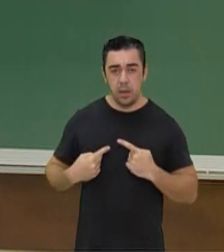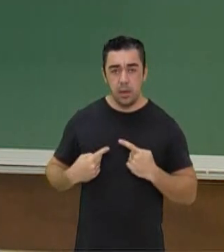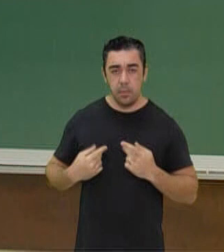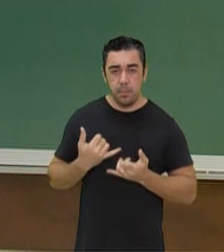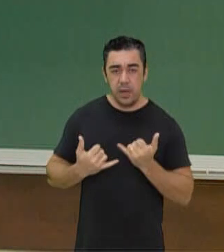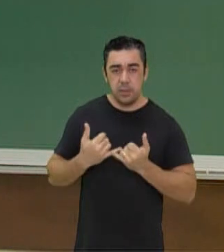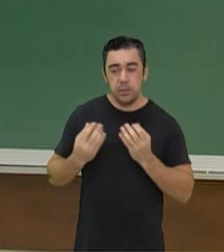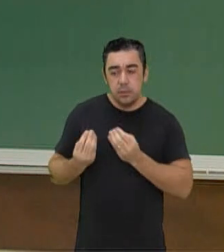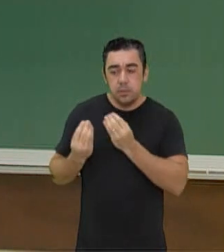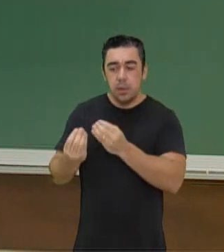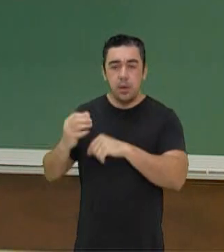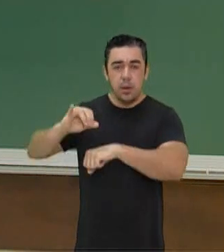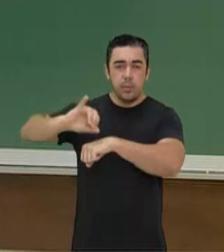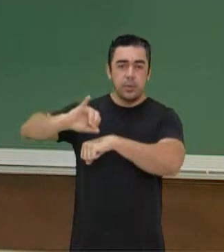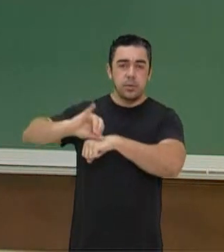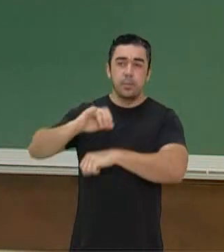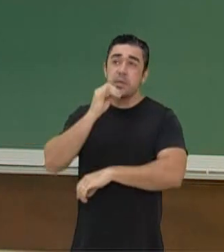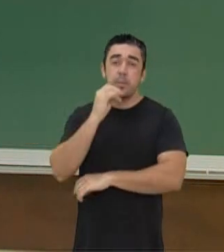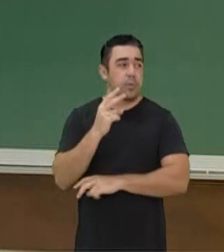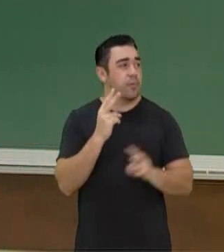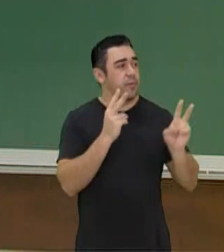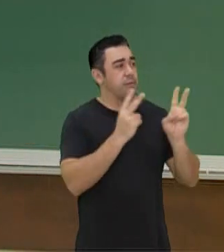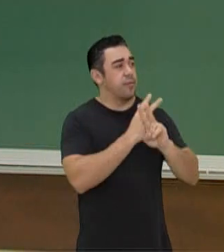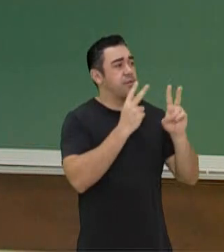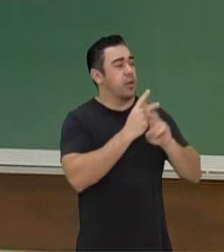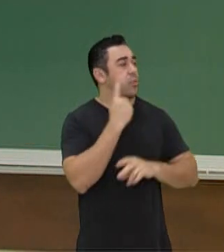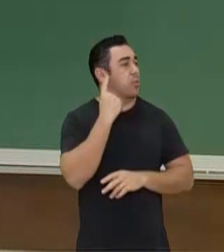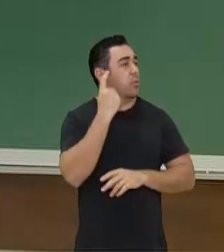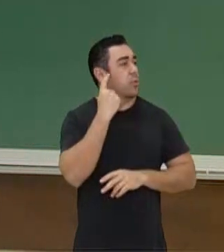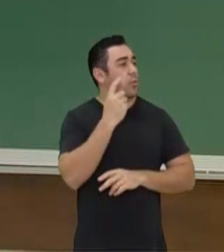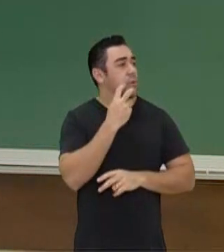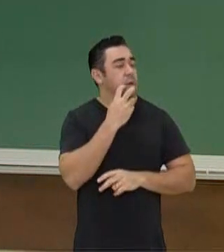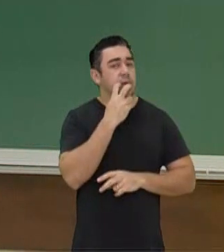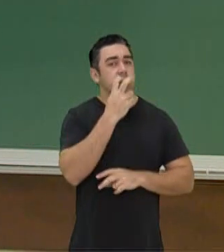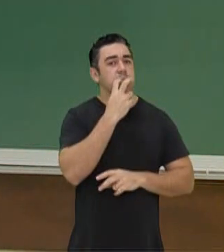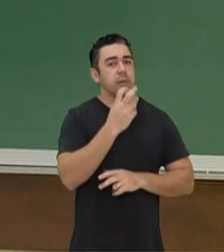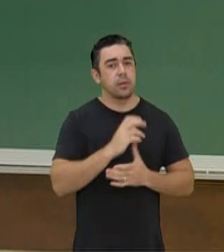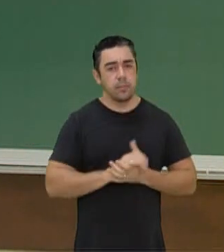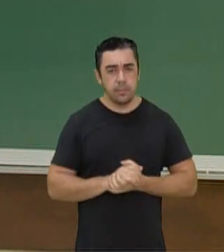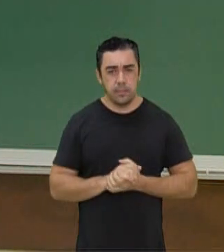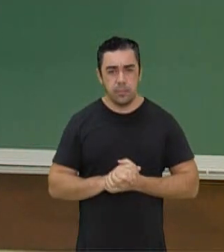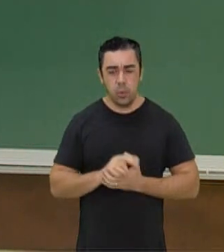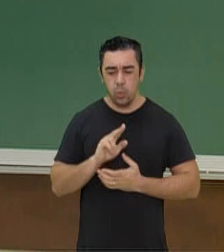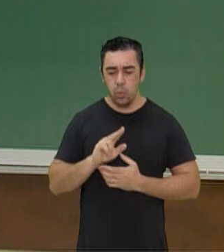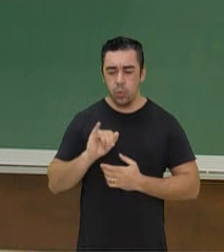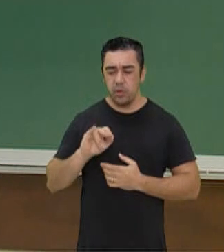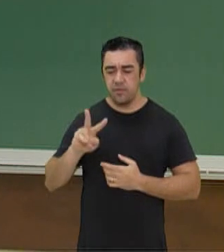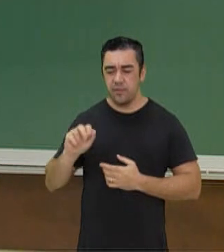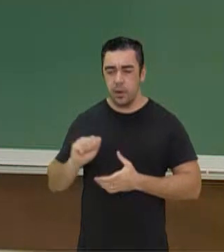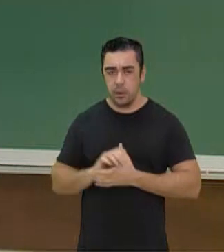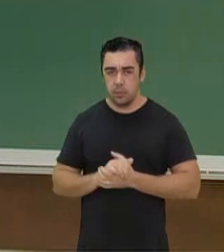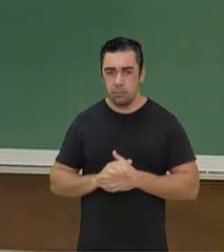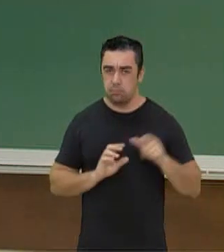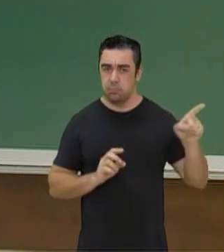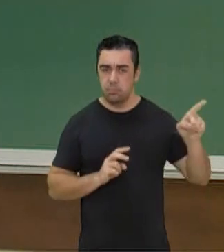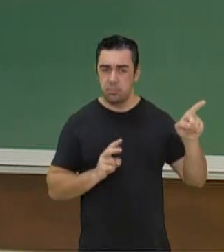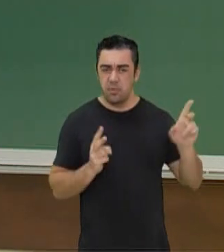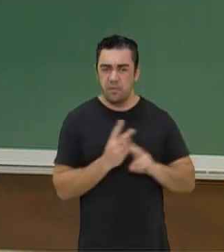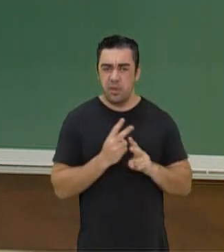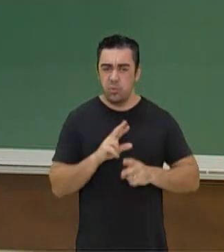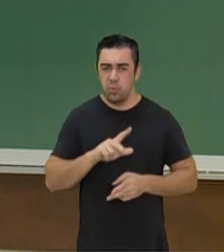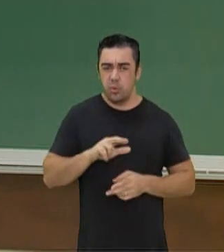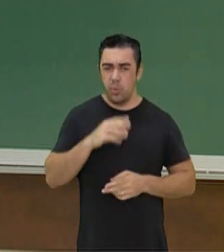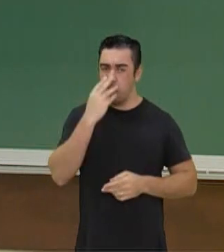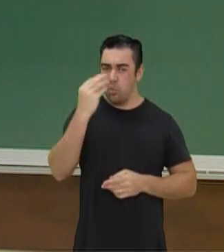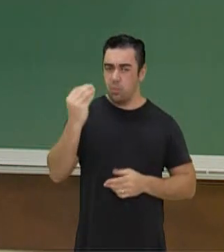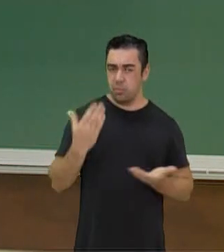inanimados, ou seja, o vento uiva lá fora, né? Ah, mas não é lobo? Né? Então veja